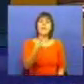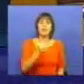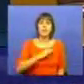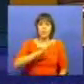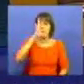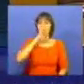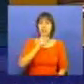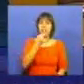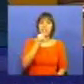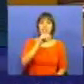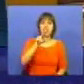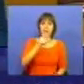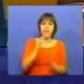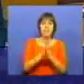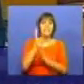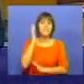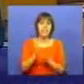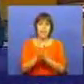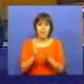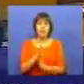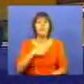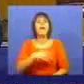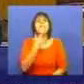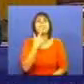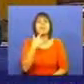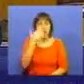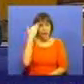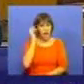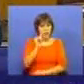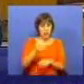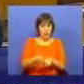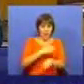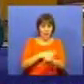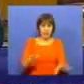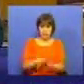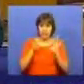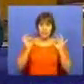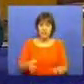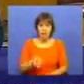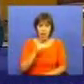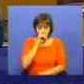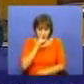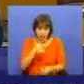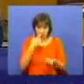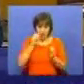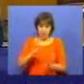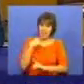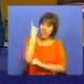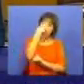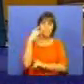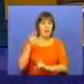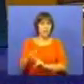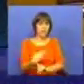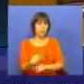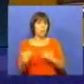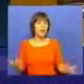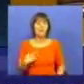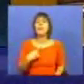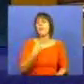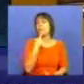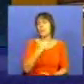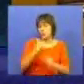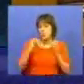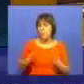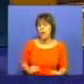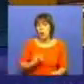Ministro Teixeira dos Santos, gostaria de perceber se considera que o seu antecessor é também um caluniador da imagem do país. Pergunto-lhe mesmo